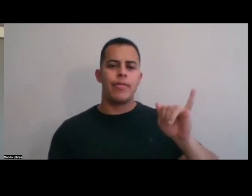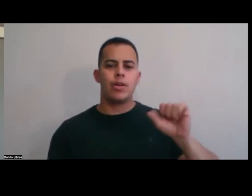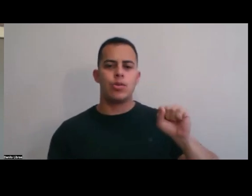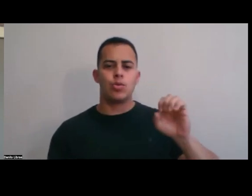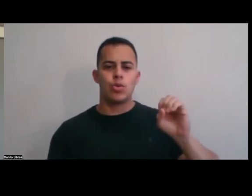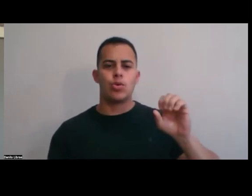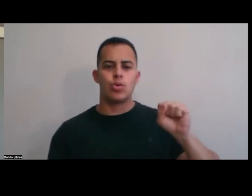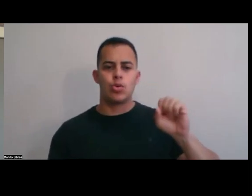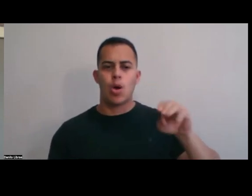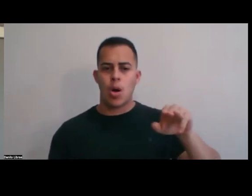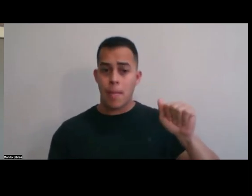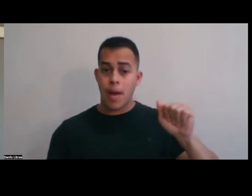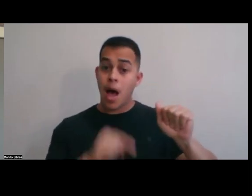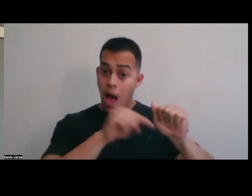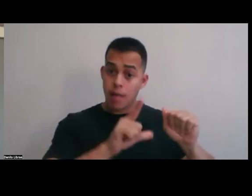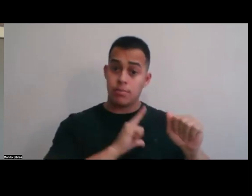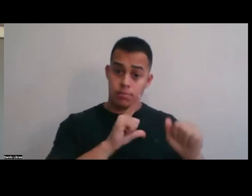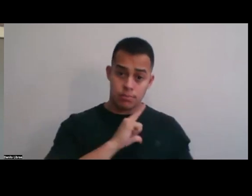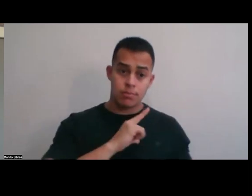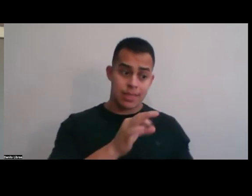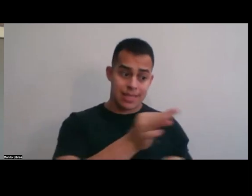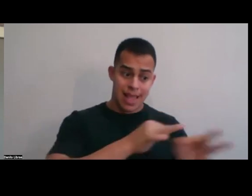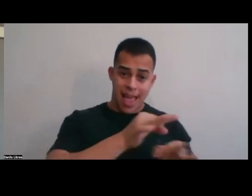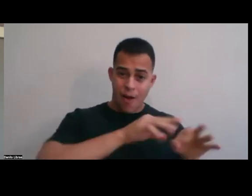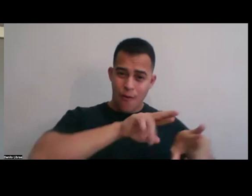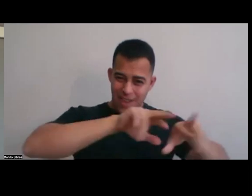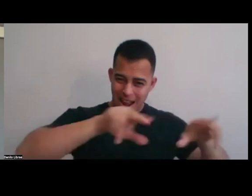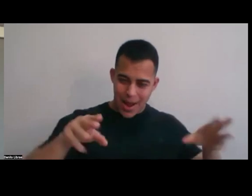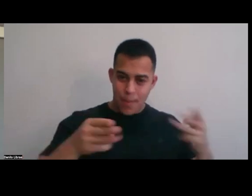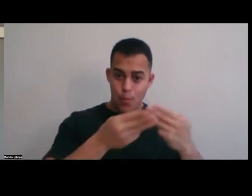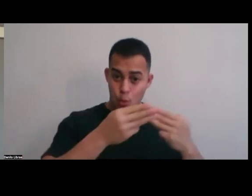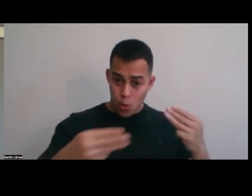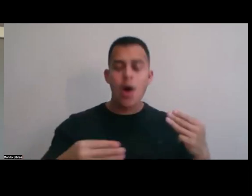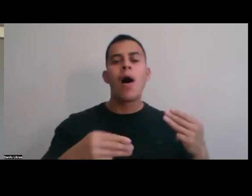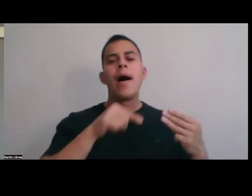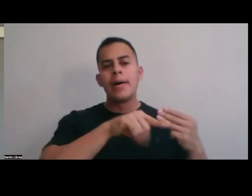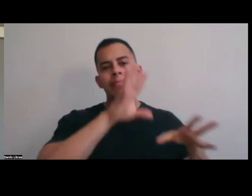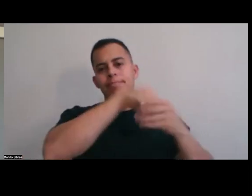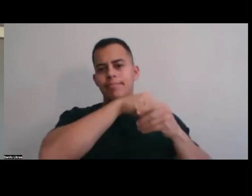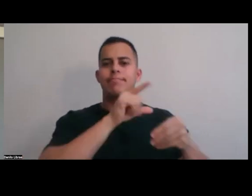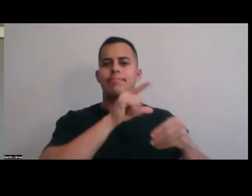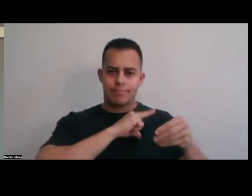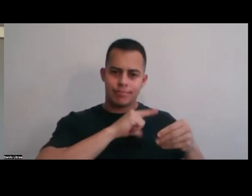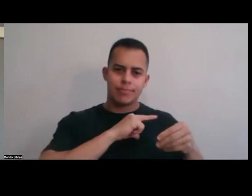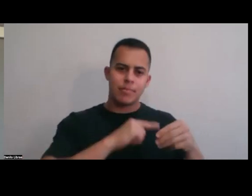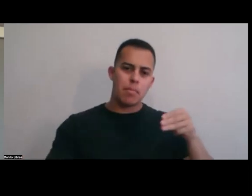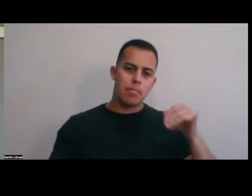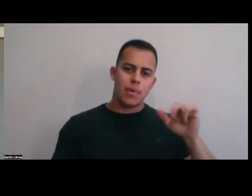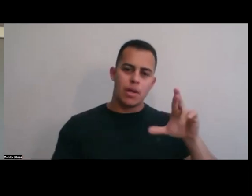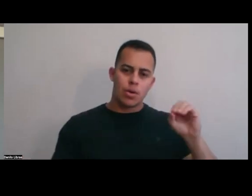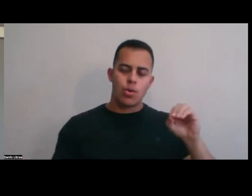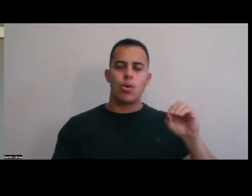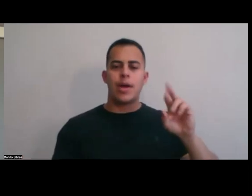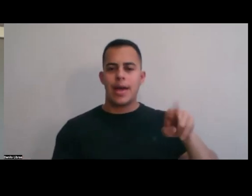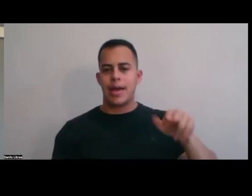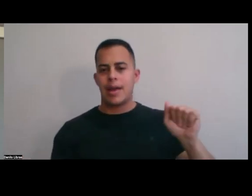esses exossomas que são liberados, né, de diversas células, inclusive da musculatura, eles carregam esses microRNAs também, né? E